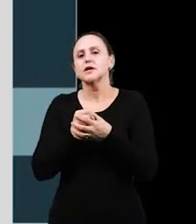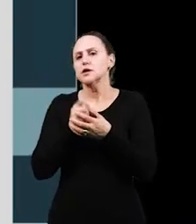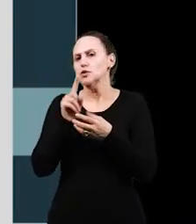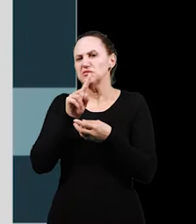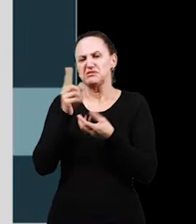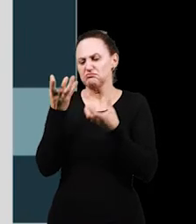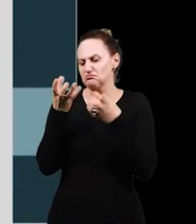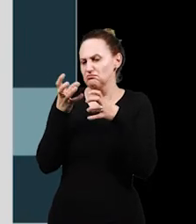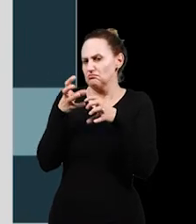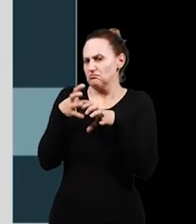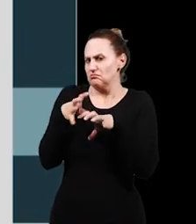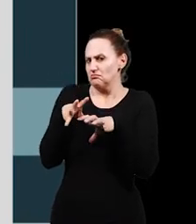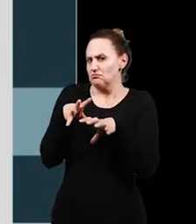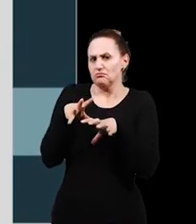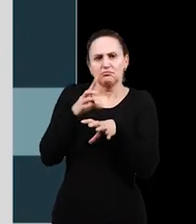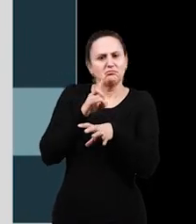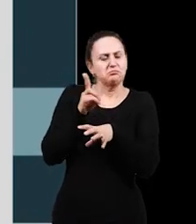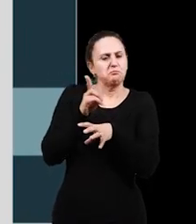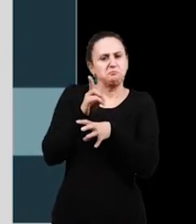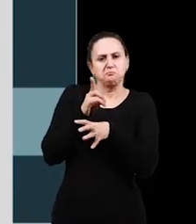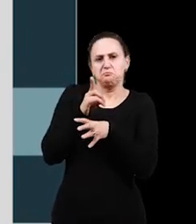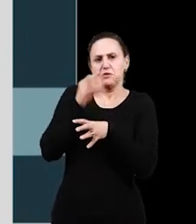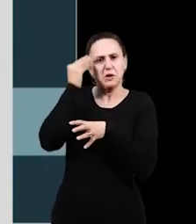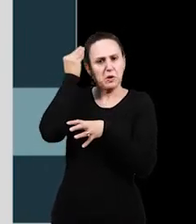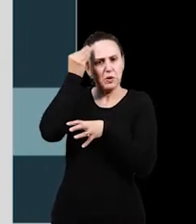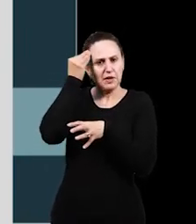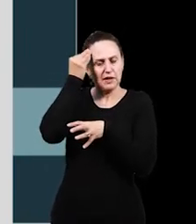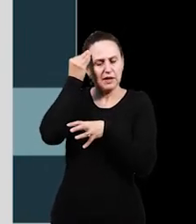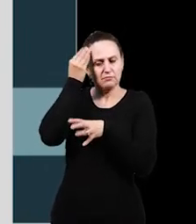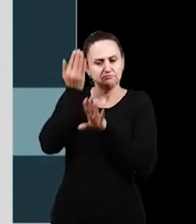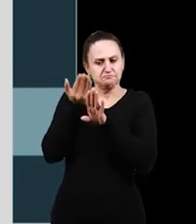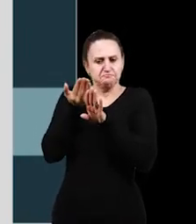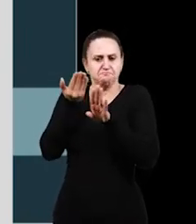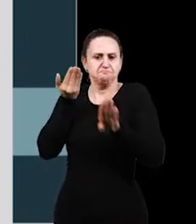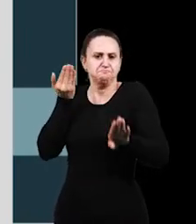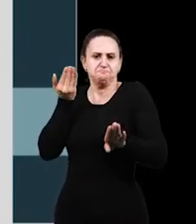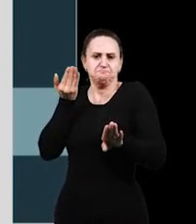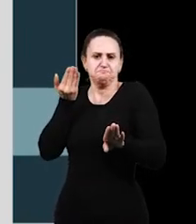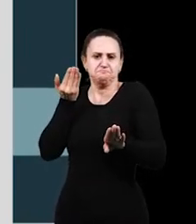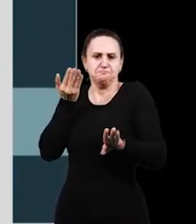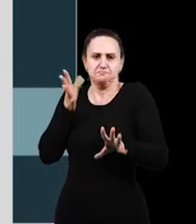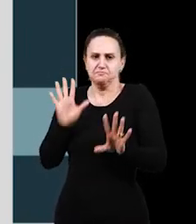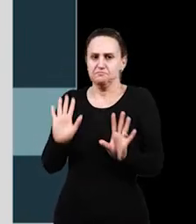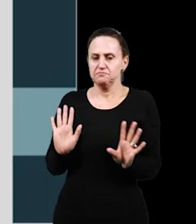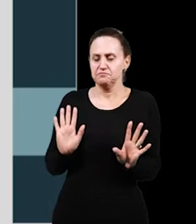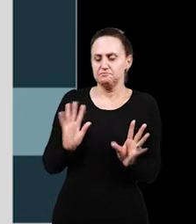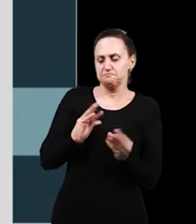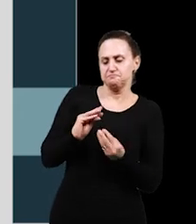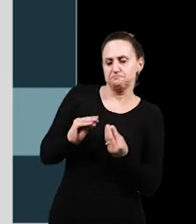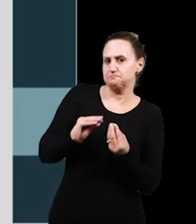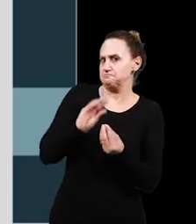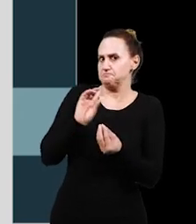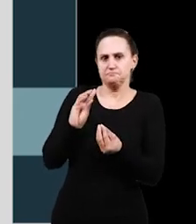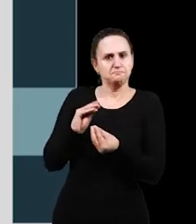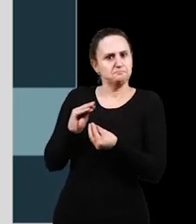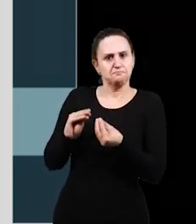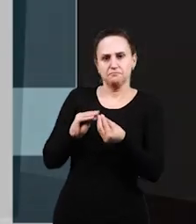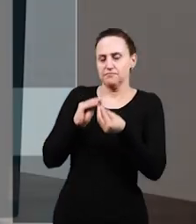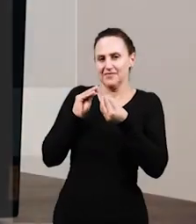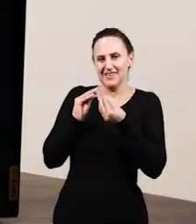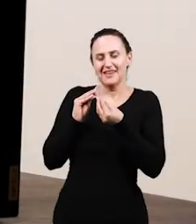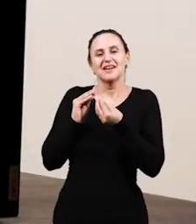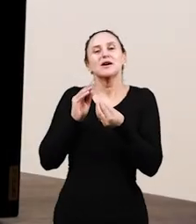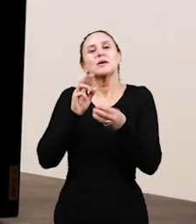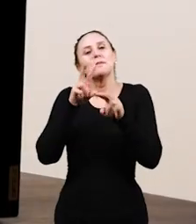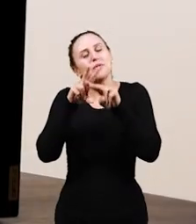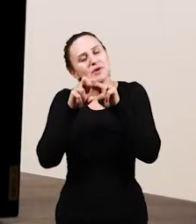e outra que não não se deixa analisar então A sistemática ele faz se recorta Então esse corte porque a gente chama em